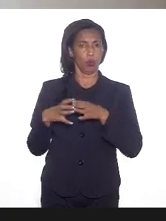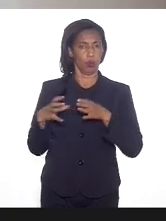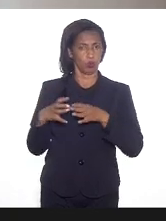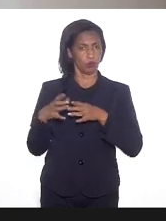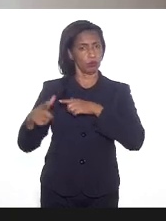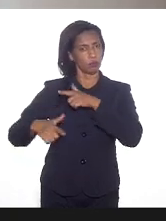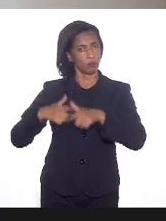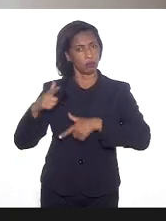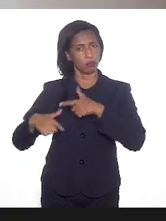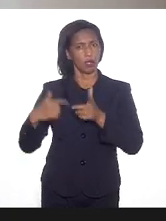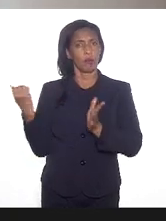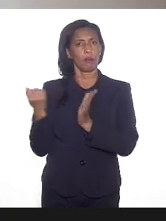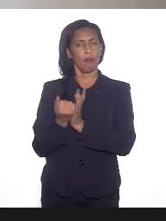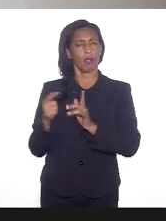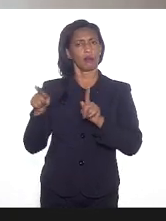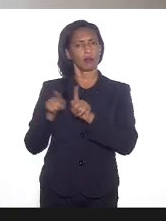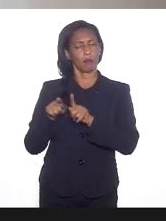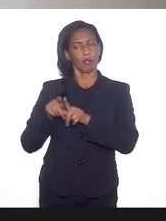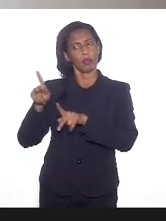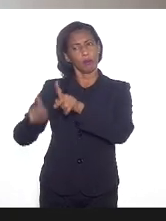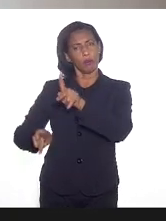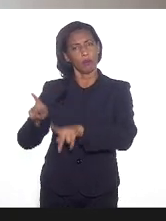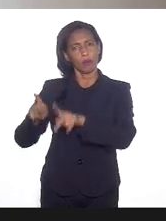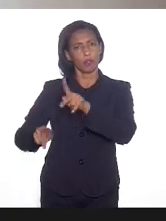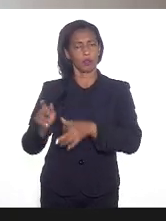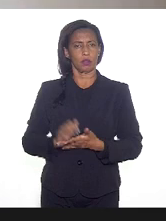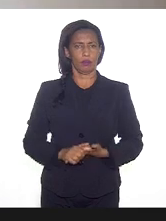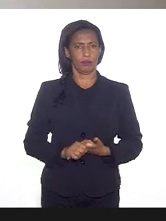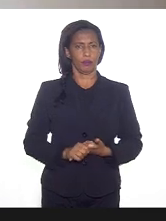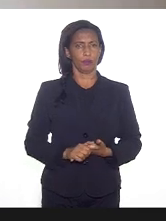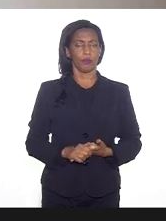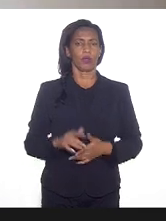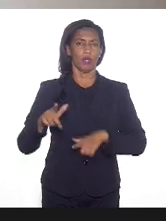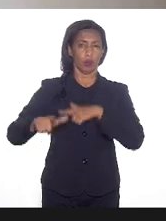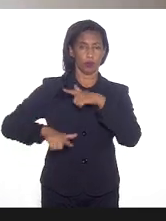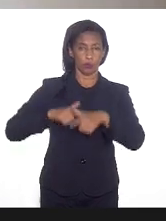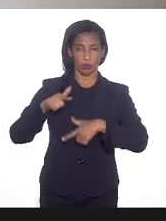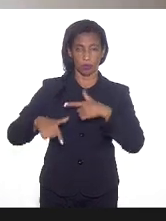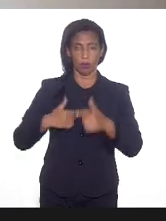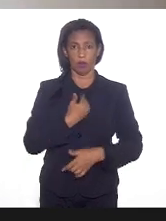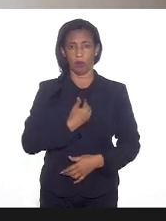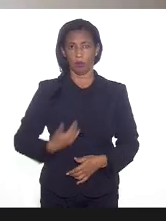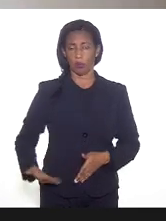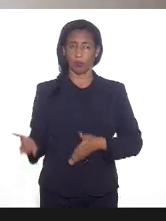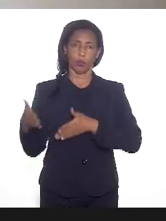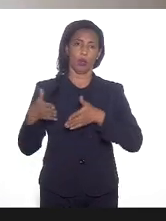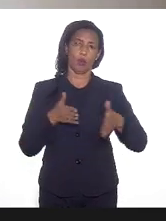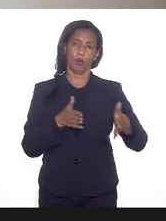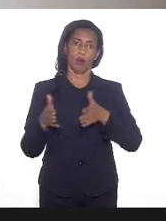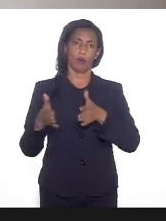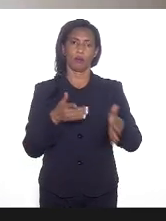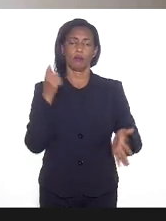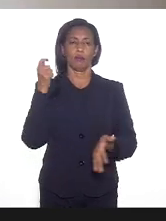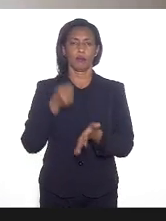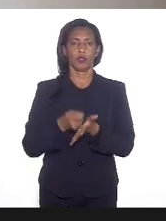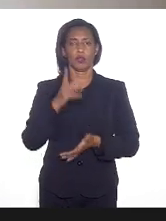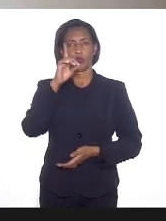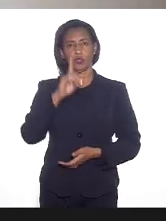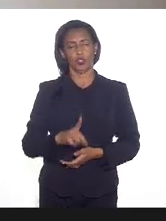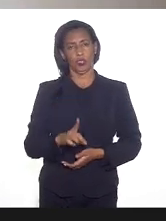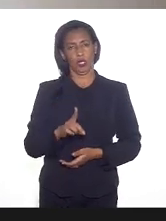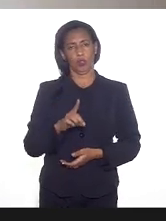servidores, impacta na vida da população, porque os serviços públicos são o caminho para a garantia dos direitos